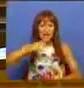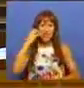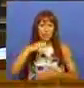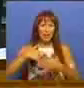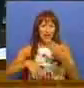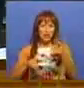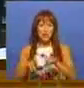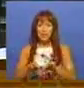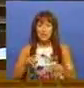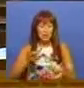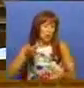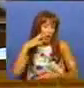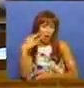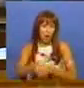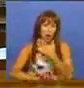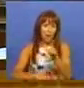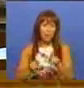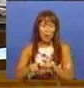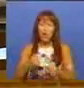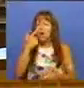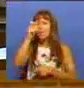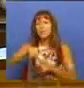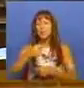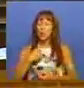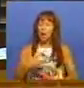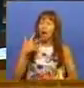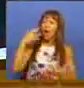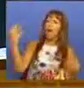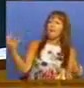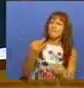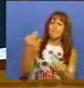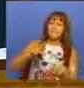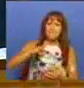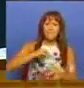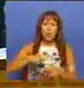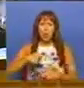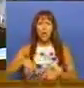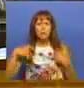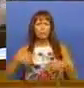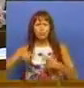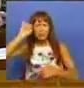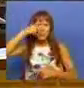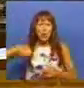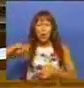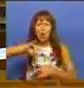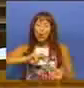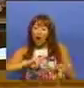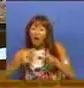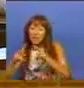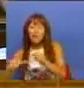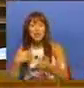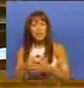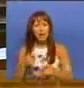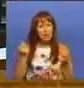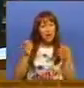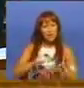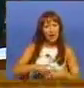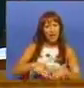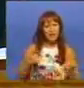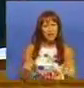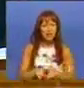de plástico convencionais, para que o consumidor tenha a percepção do custo ambiental e para que haja alternativas que fiquem mais